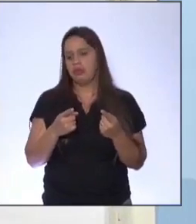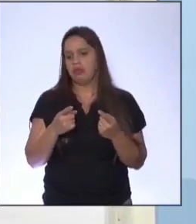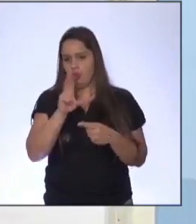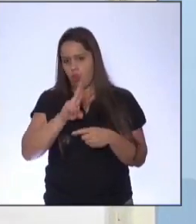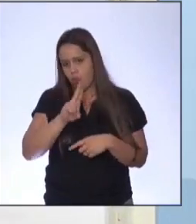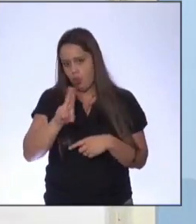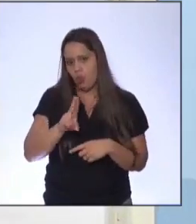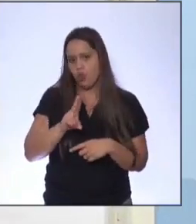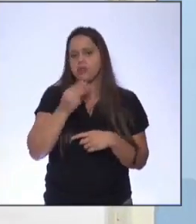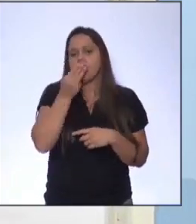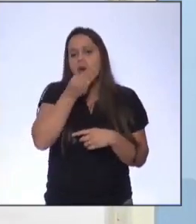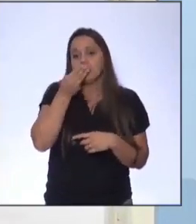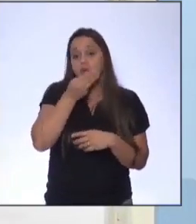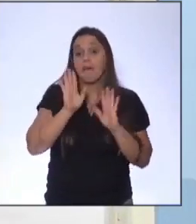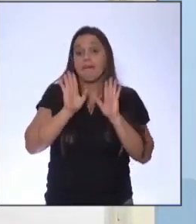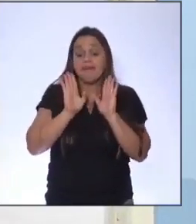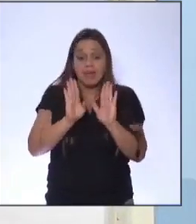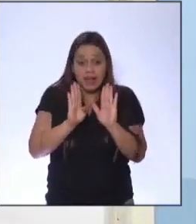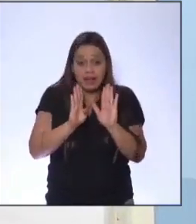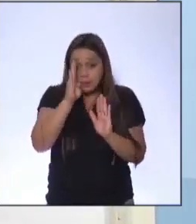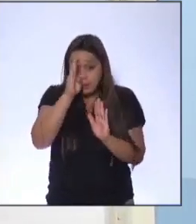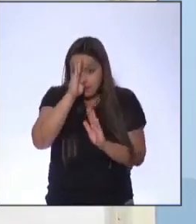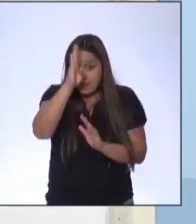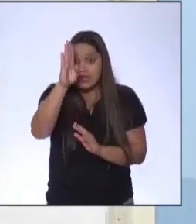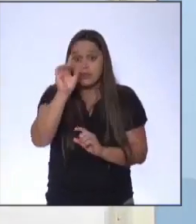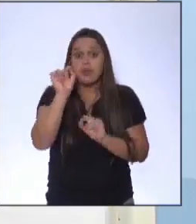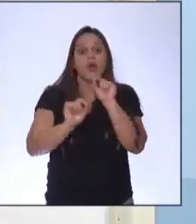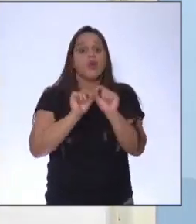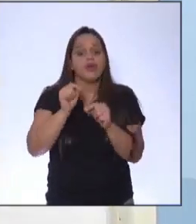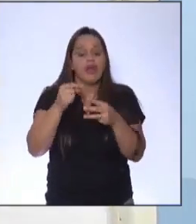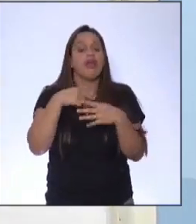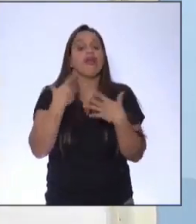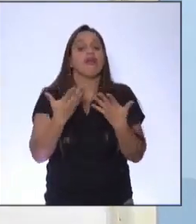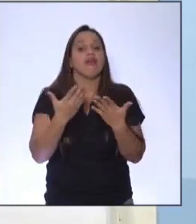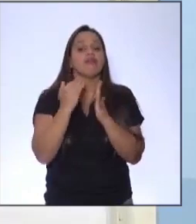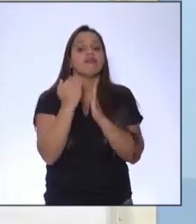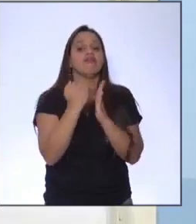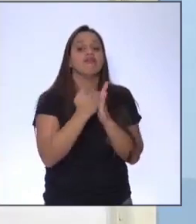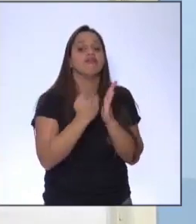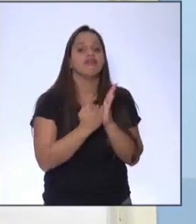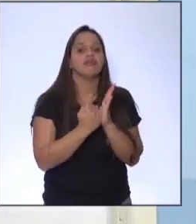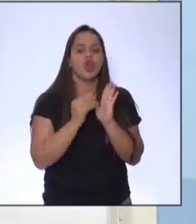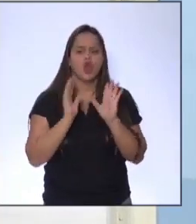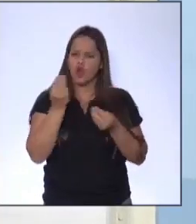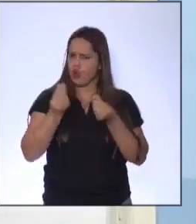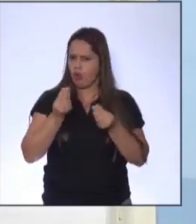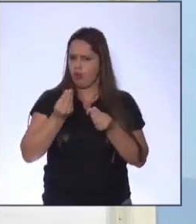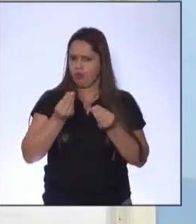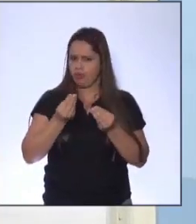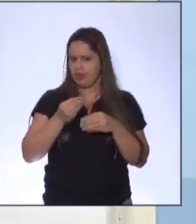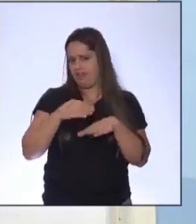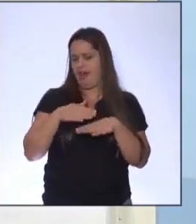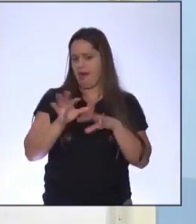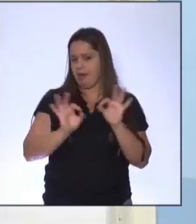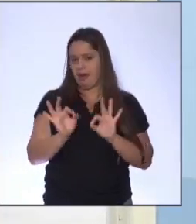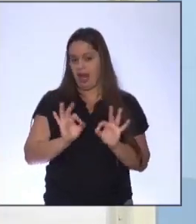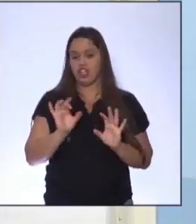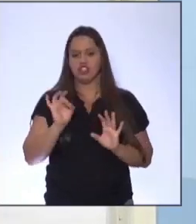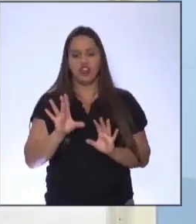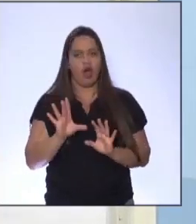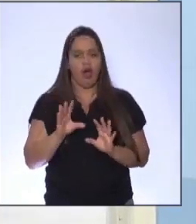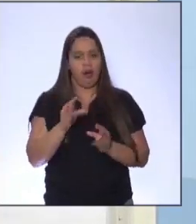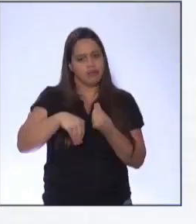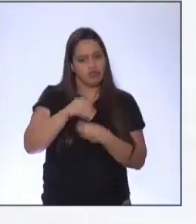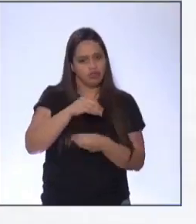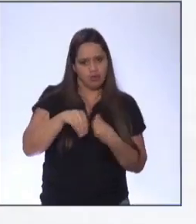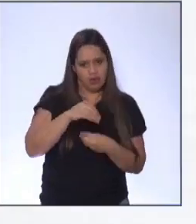açúcar, mas o principal, que é como que a gente vai fazer isso? Se vocês fazerem o experimento só misturar pó de